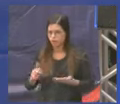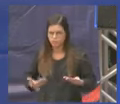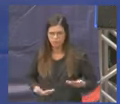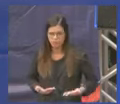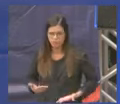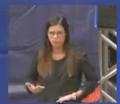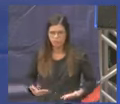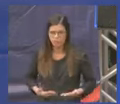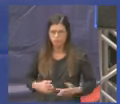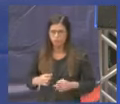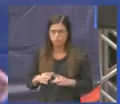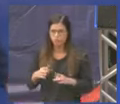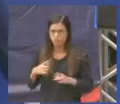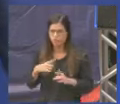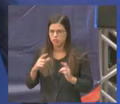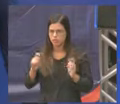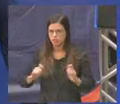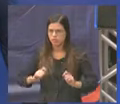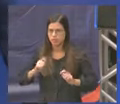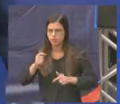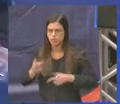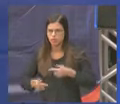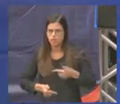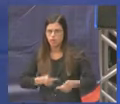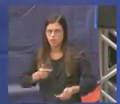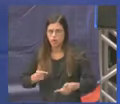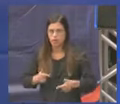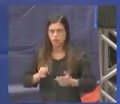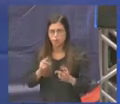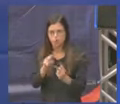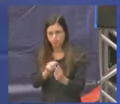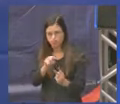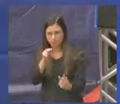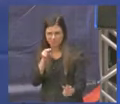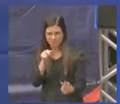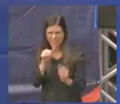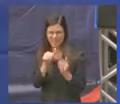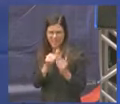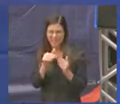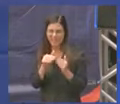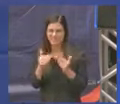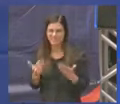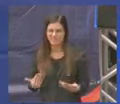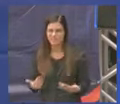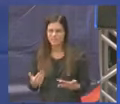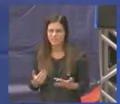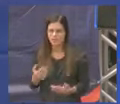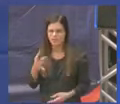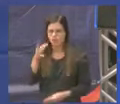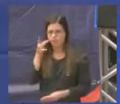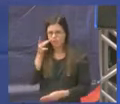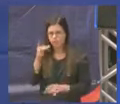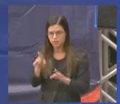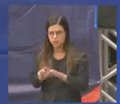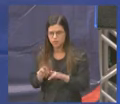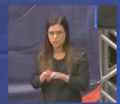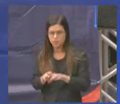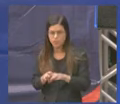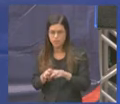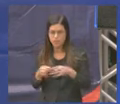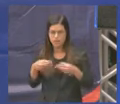de trabalho flexível, como home office hoje. Temos uma realidade flexível do ponto de